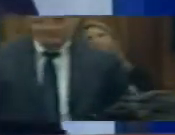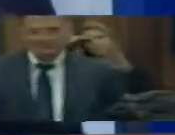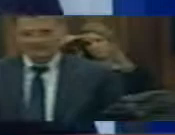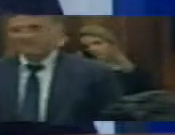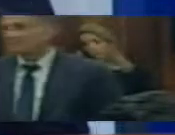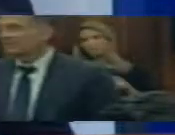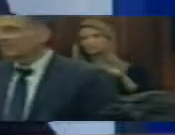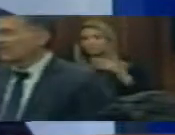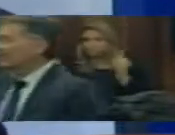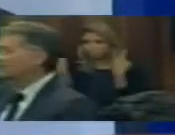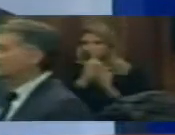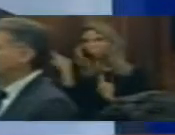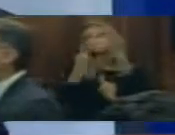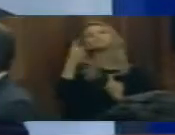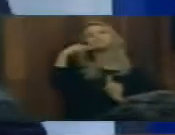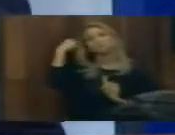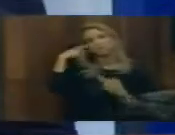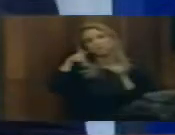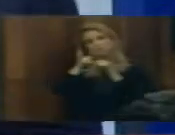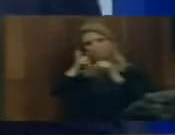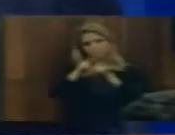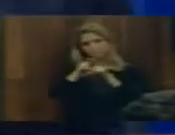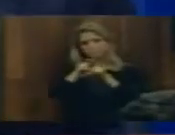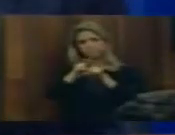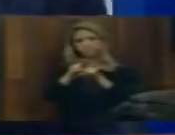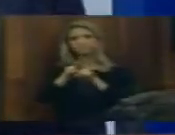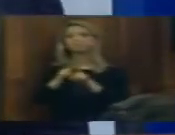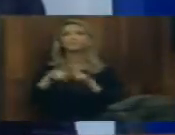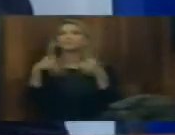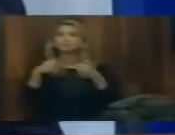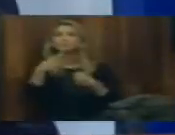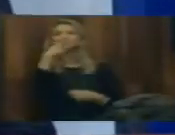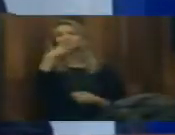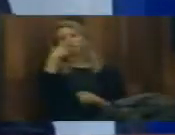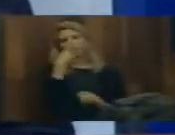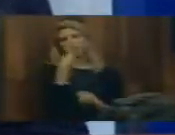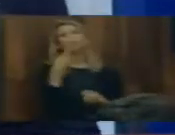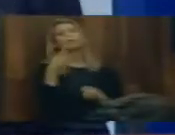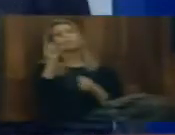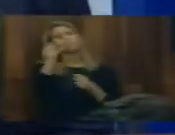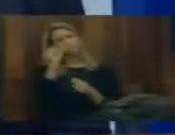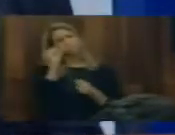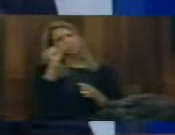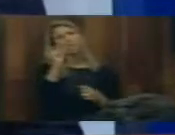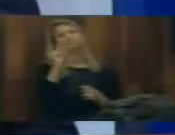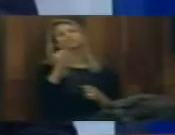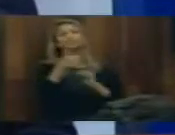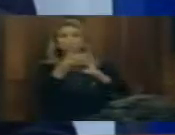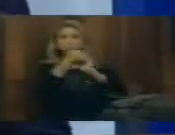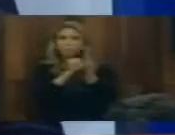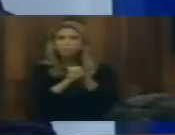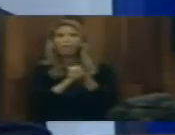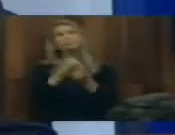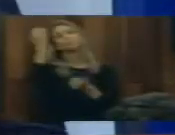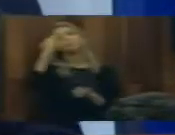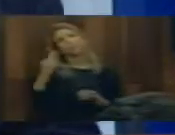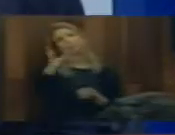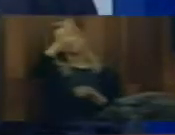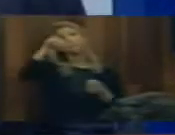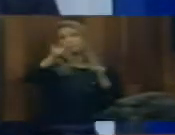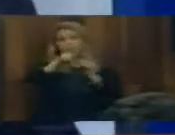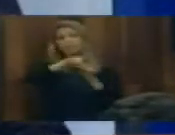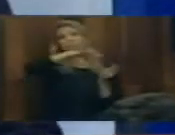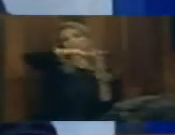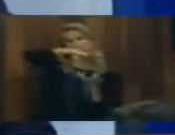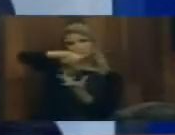vereadoras. Eu vim aqui falar um pouco sobre atividade física no Brasil e no mundo, né? A ascensão por